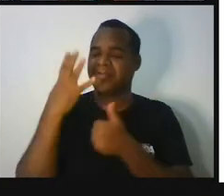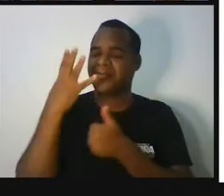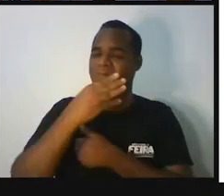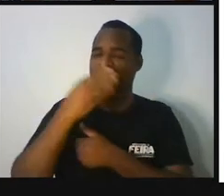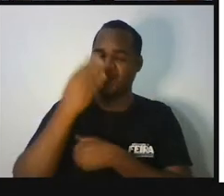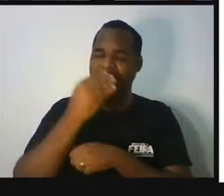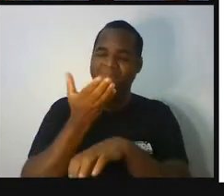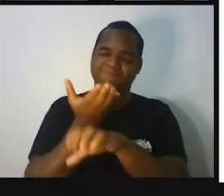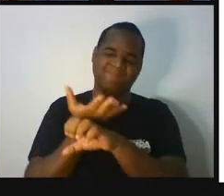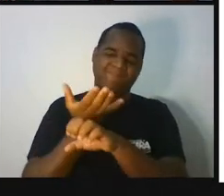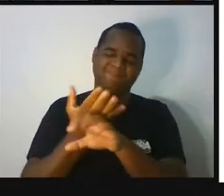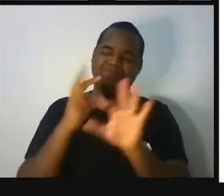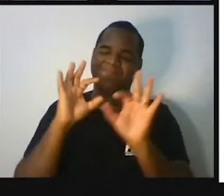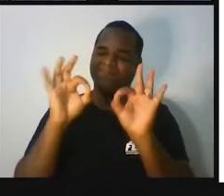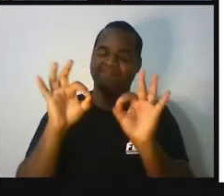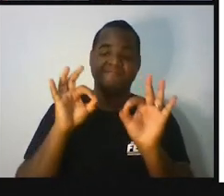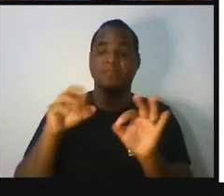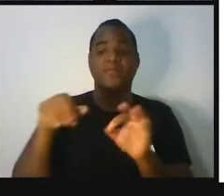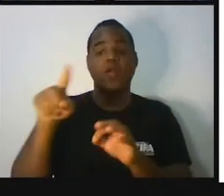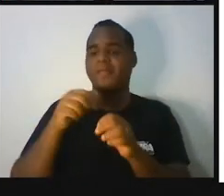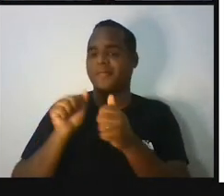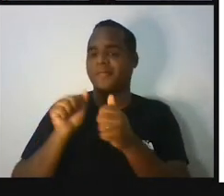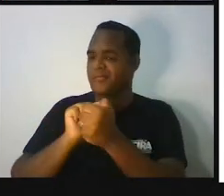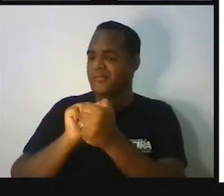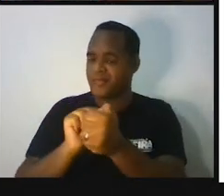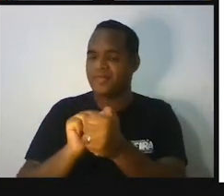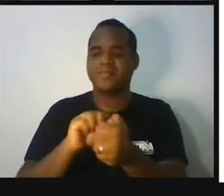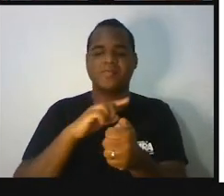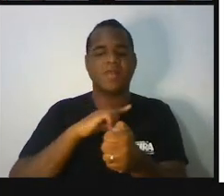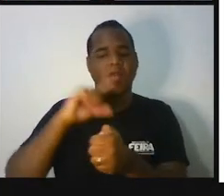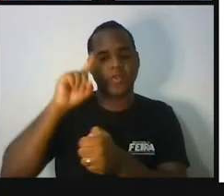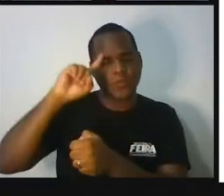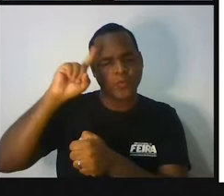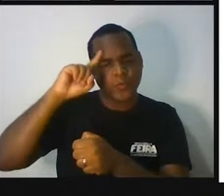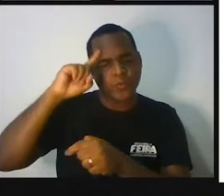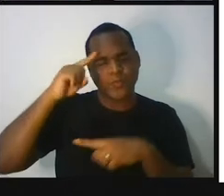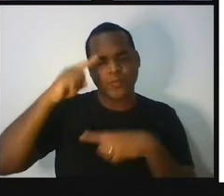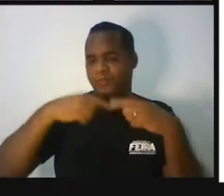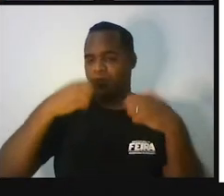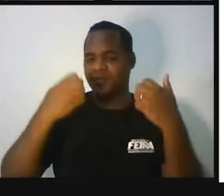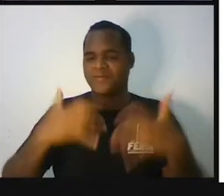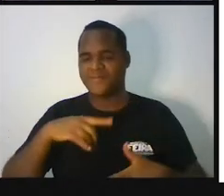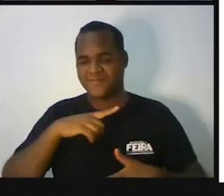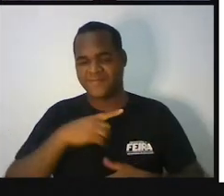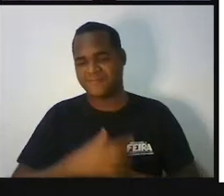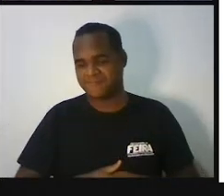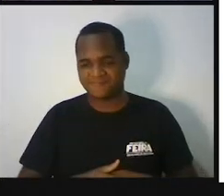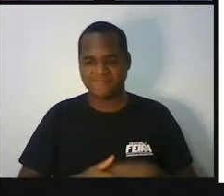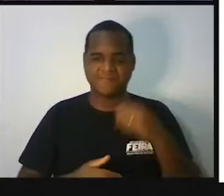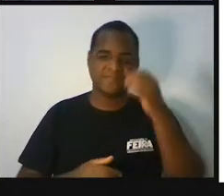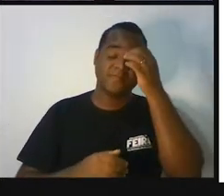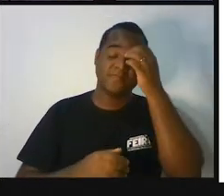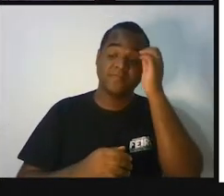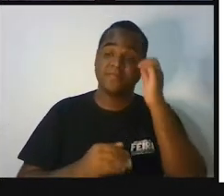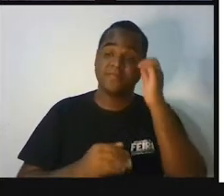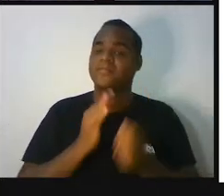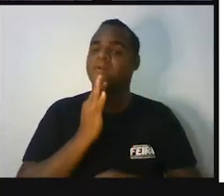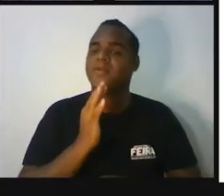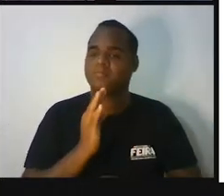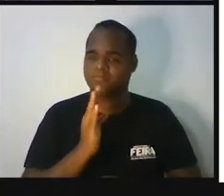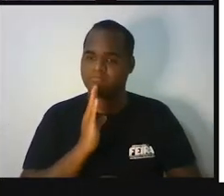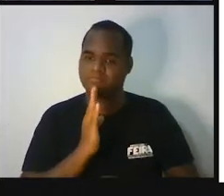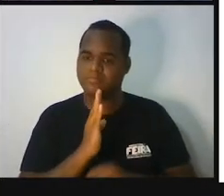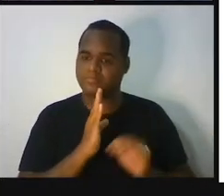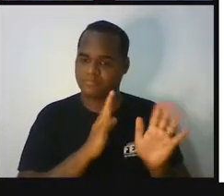bela, maravilhosa ciência que nos acompanha dia após dia. Você já me conhece? Não custa,